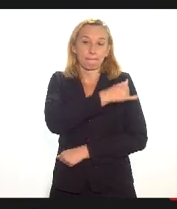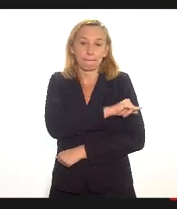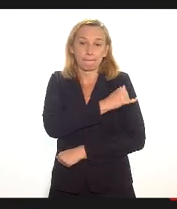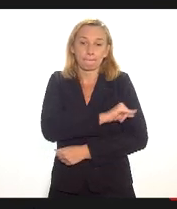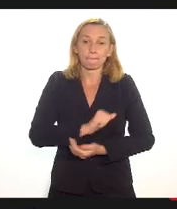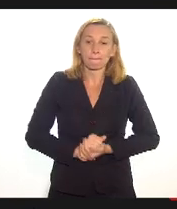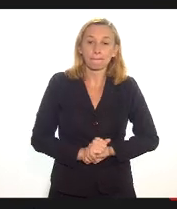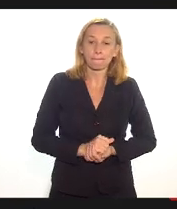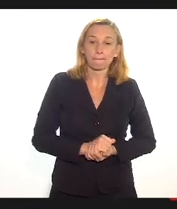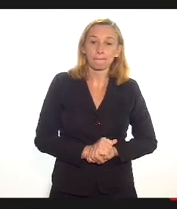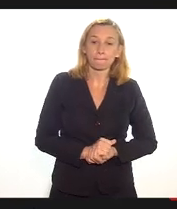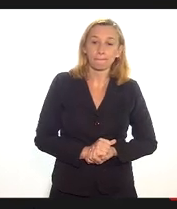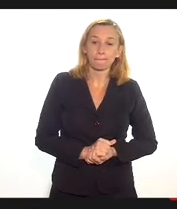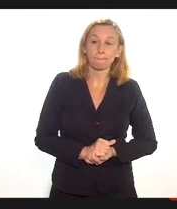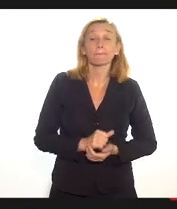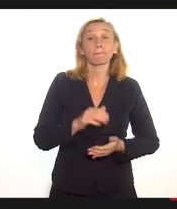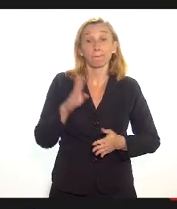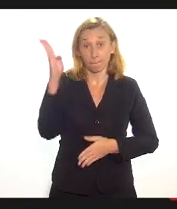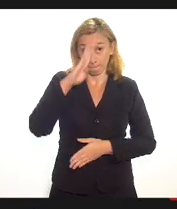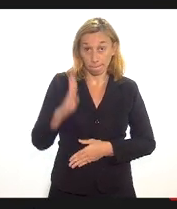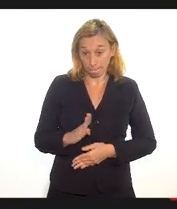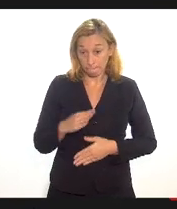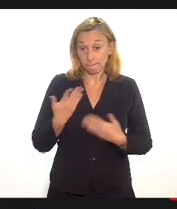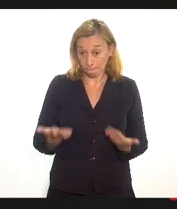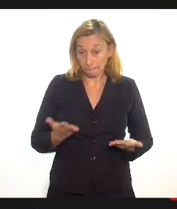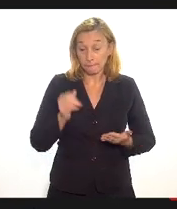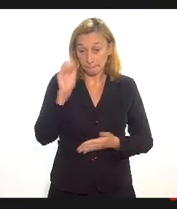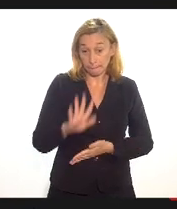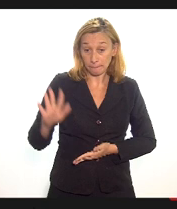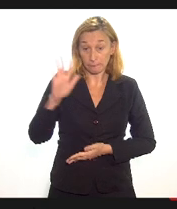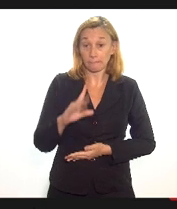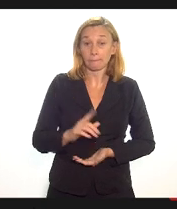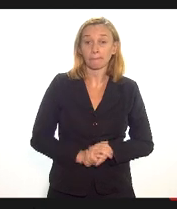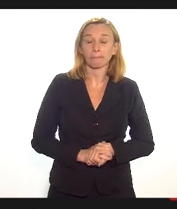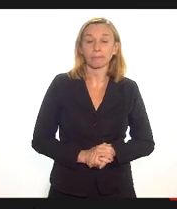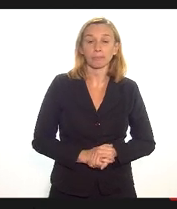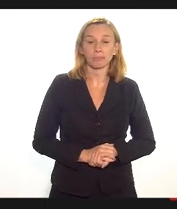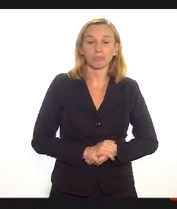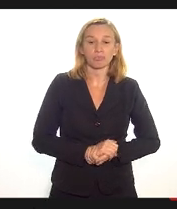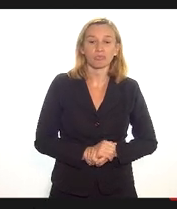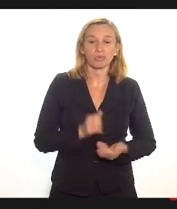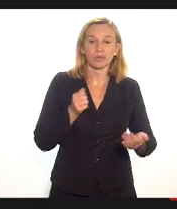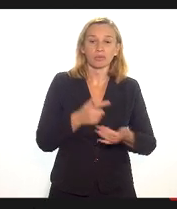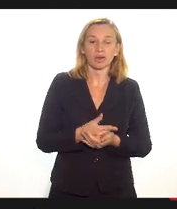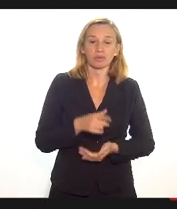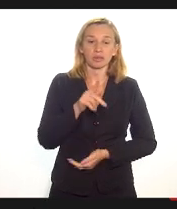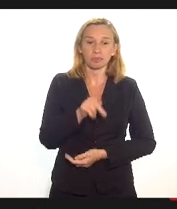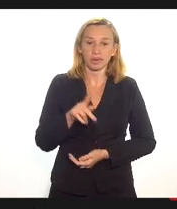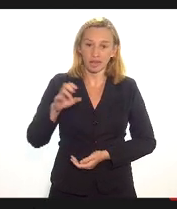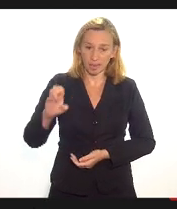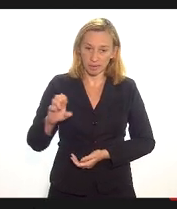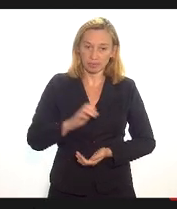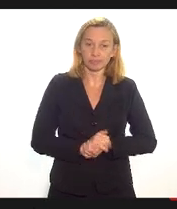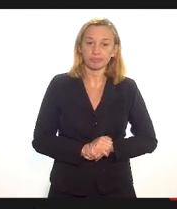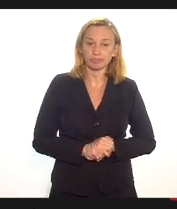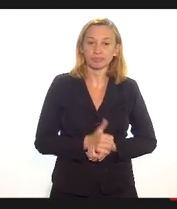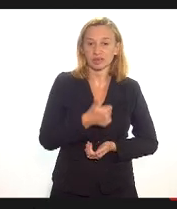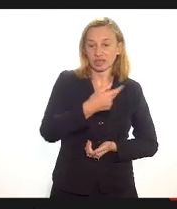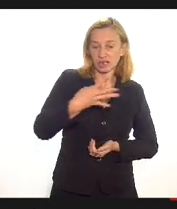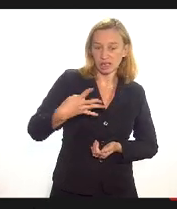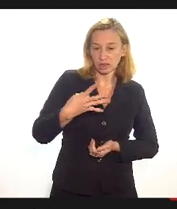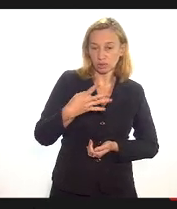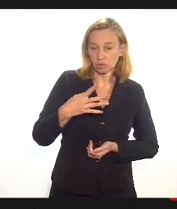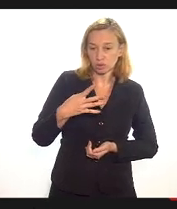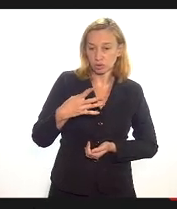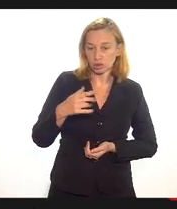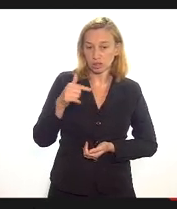temos, para o Brasil, no contexto geral, nós temos 14 campos passíveis de pagamento de PE, sendo que desses 14, 8 estão